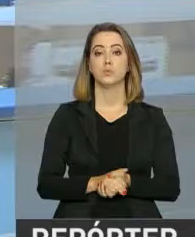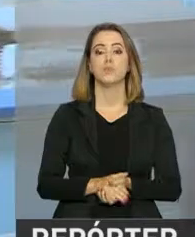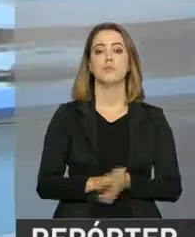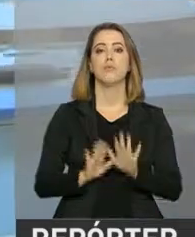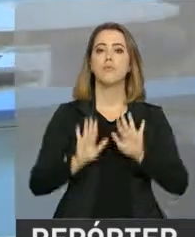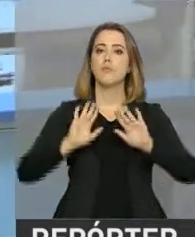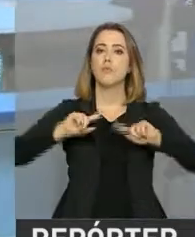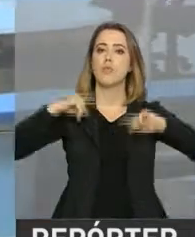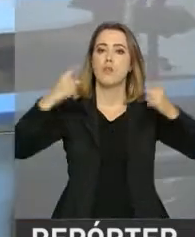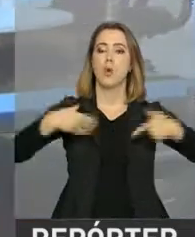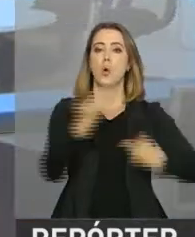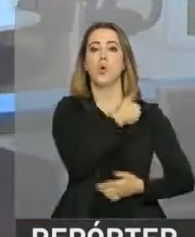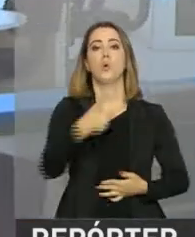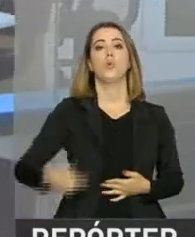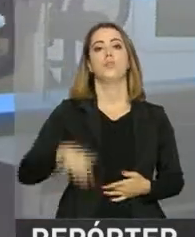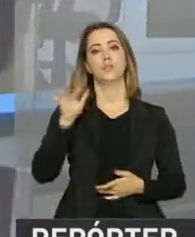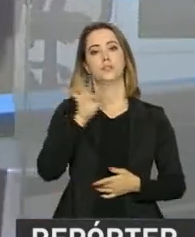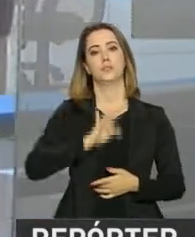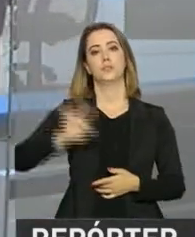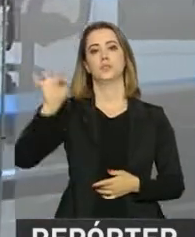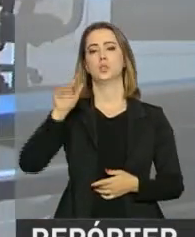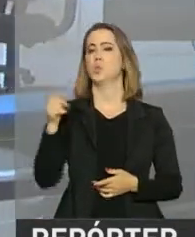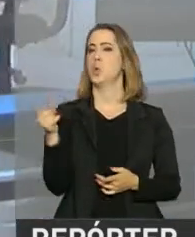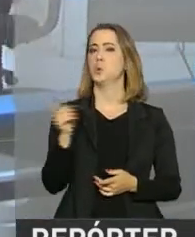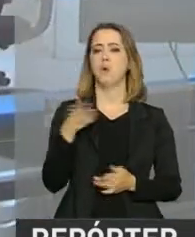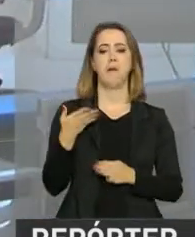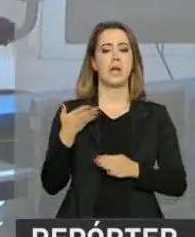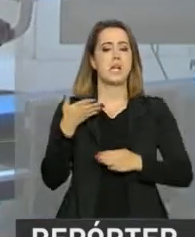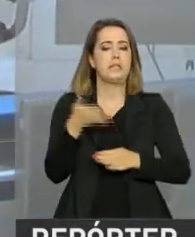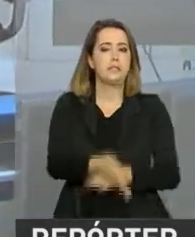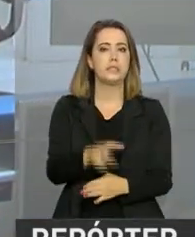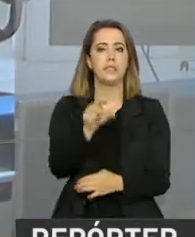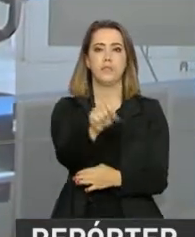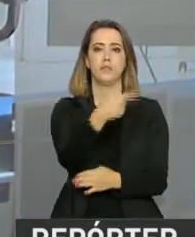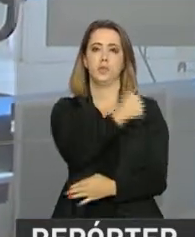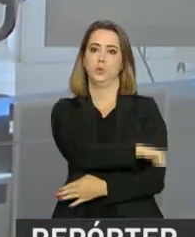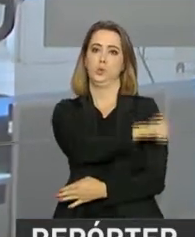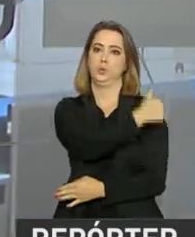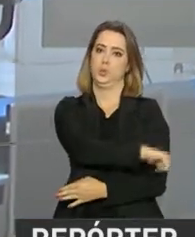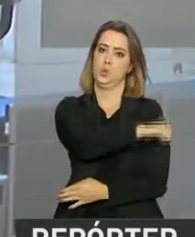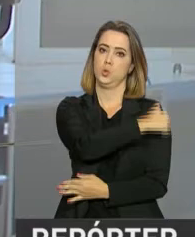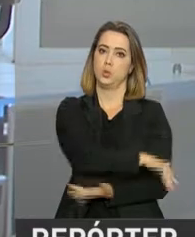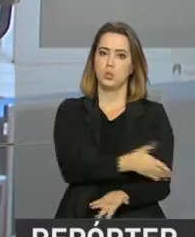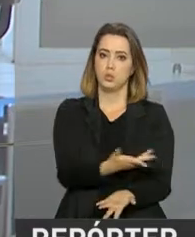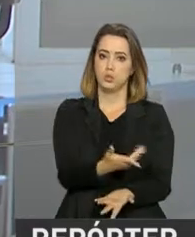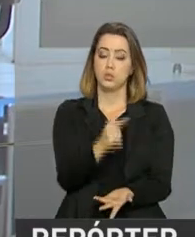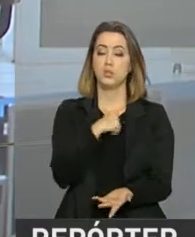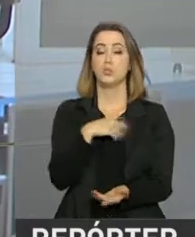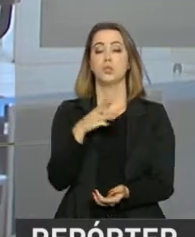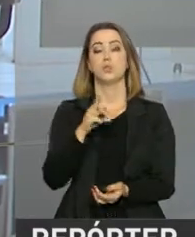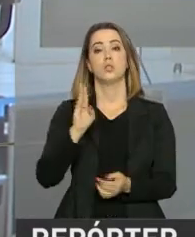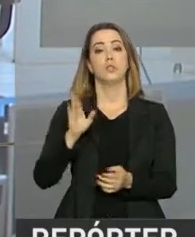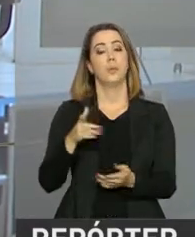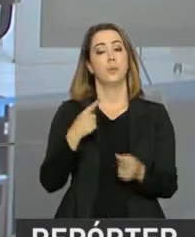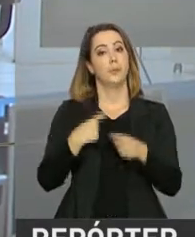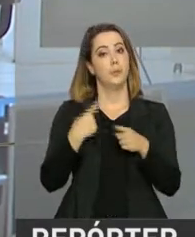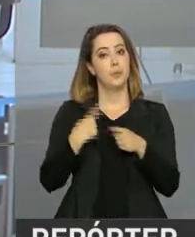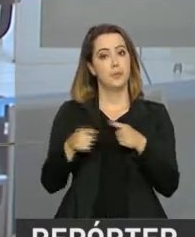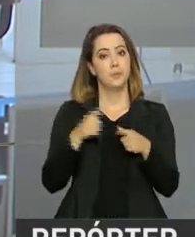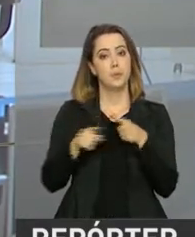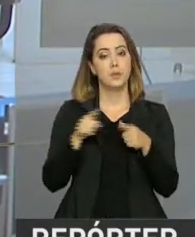federal não vai intervir no rio de janeiro a afirmação é do ministro da fazenda e henrique meirelles segundo ele além de dificuldades